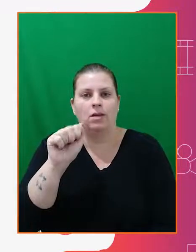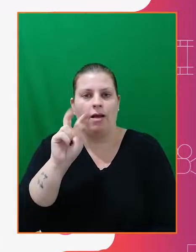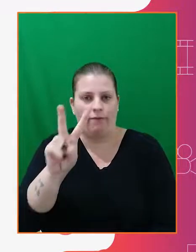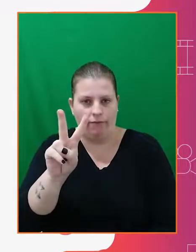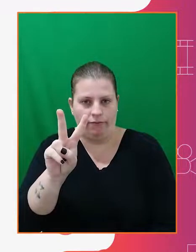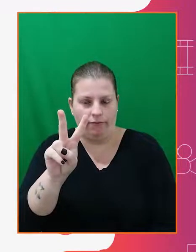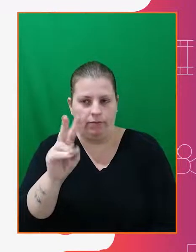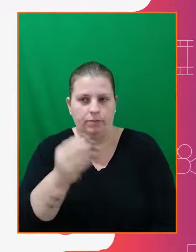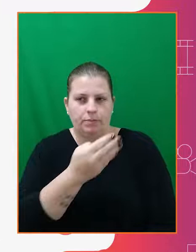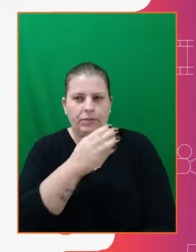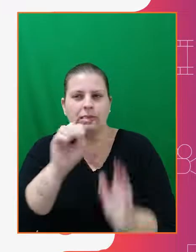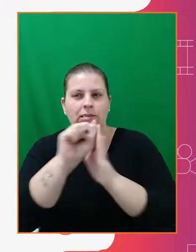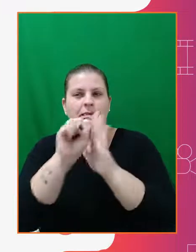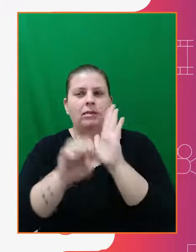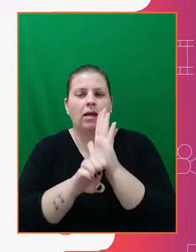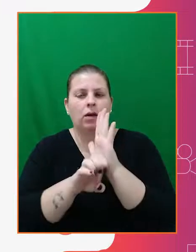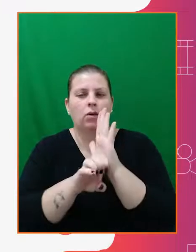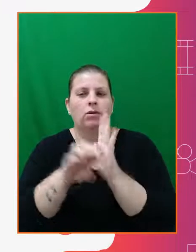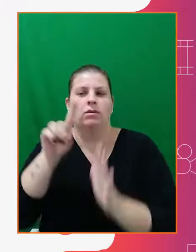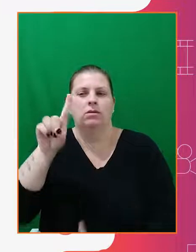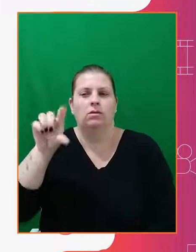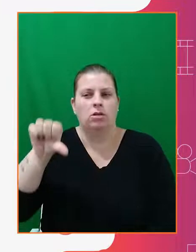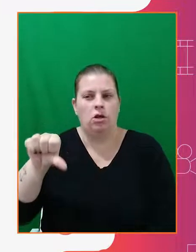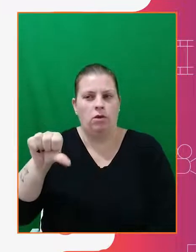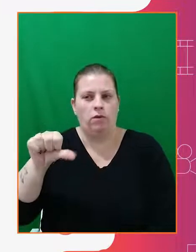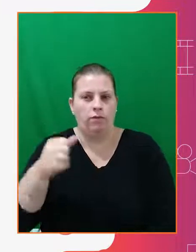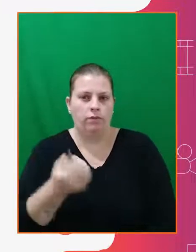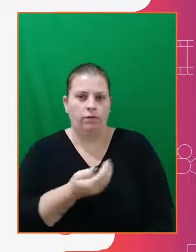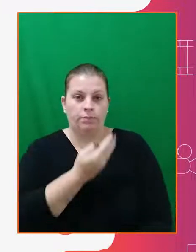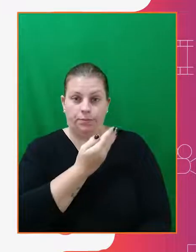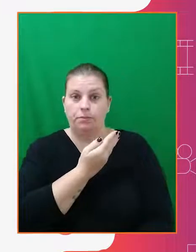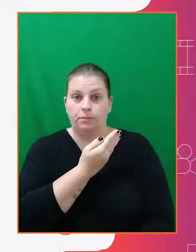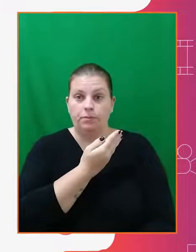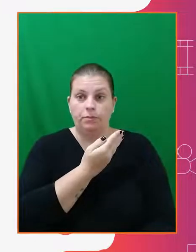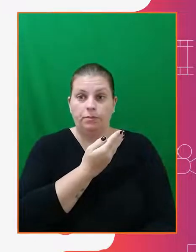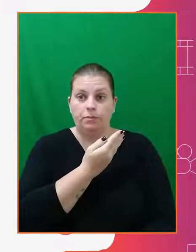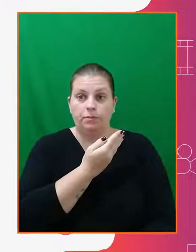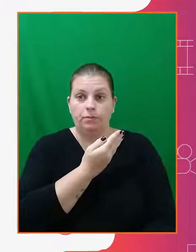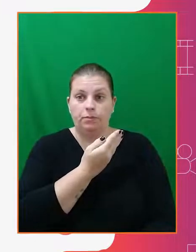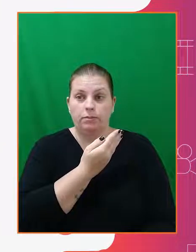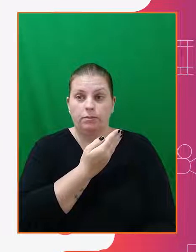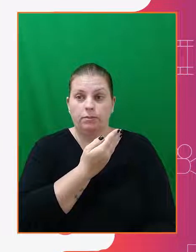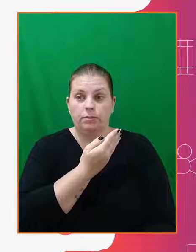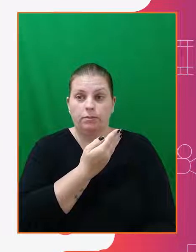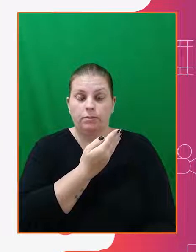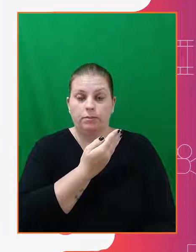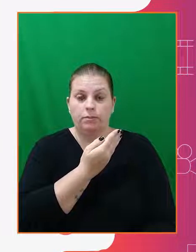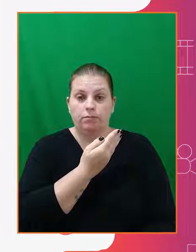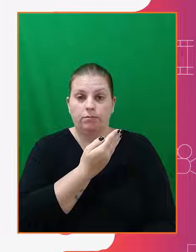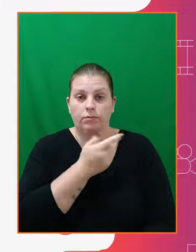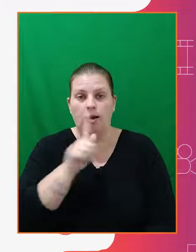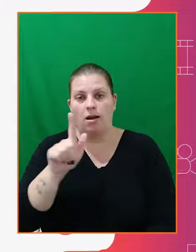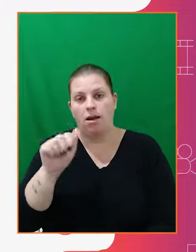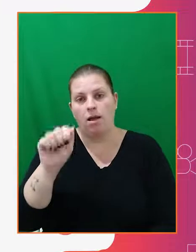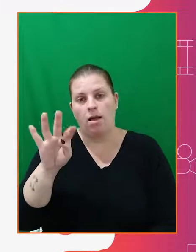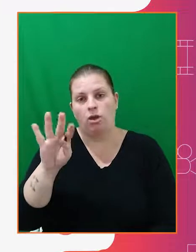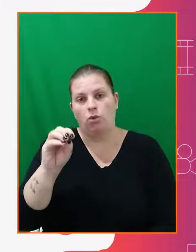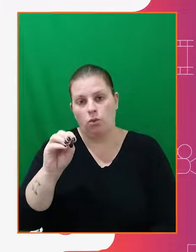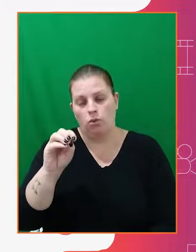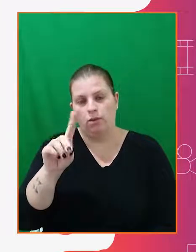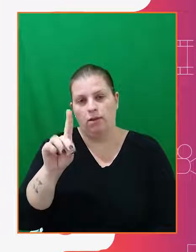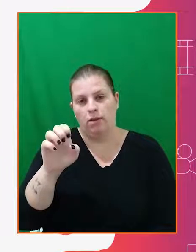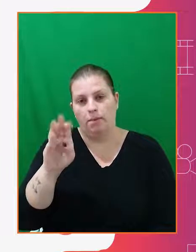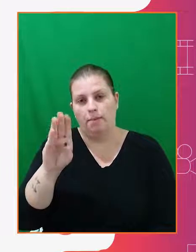século XIX. A obra foi feita como ilustração do conto O Gato de Botas. Repare em